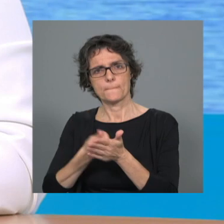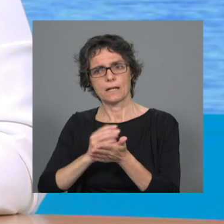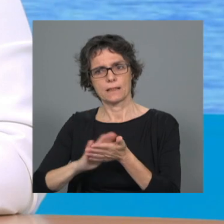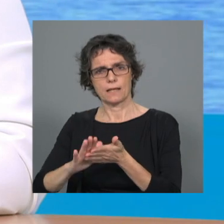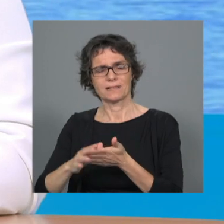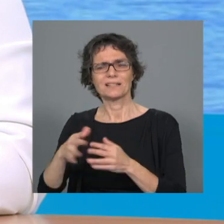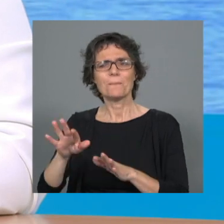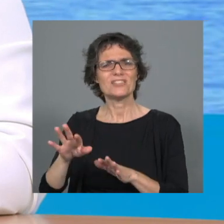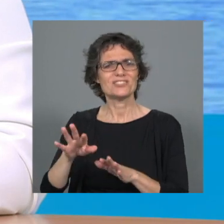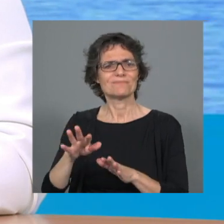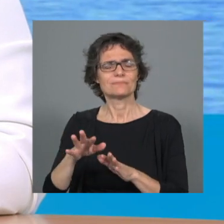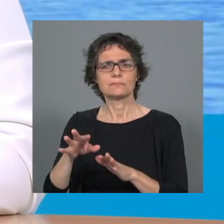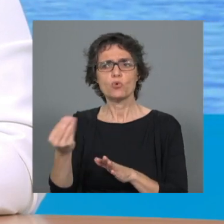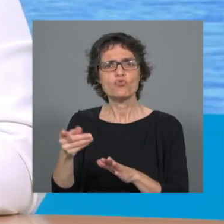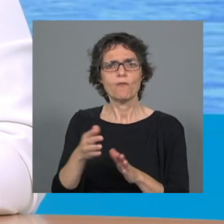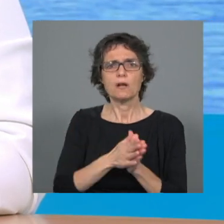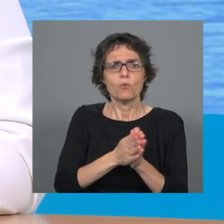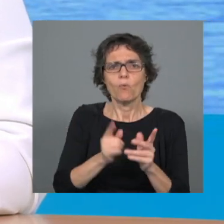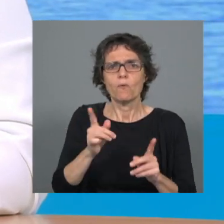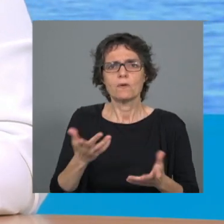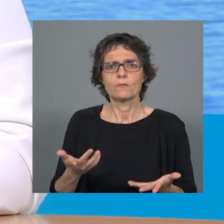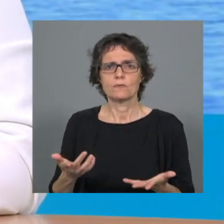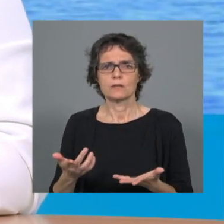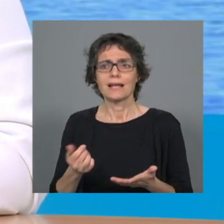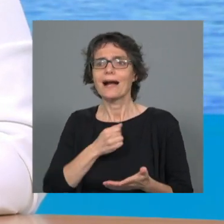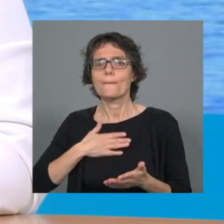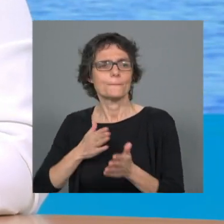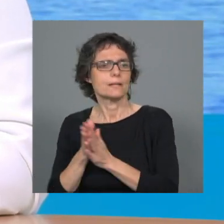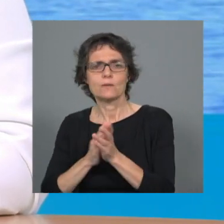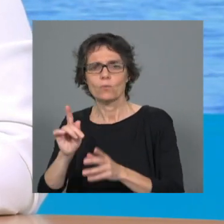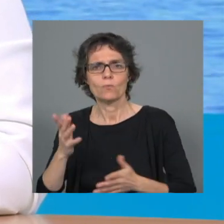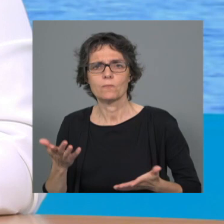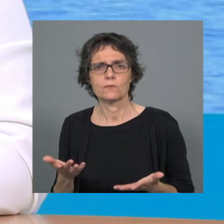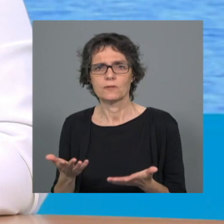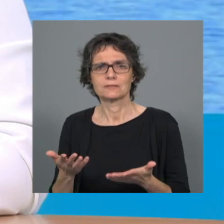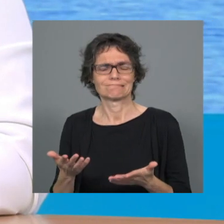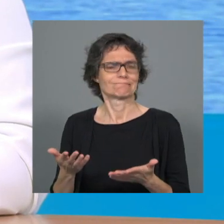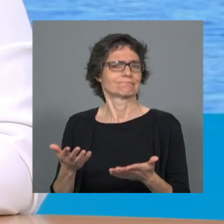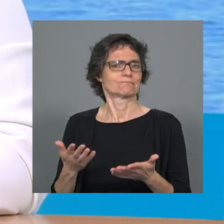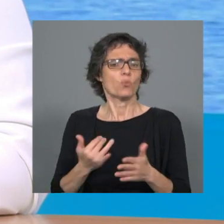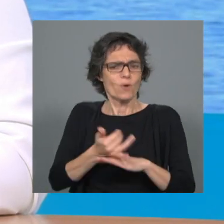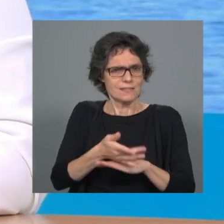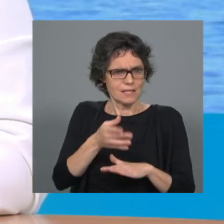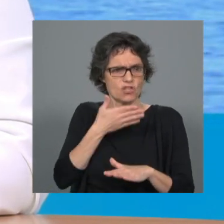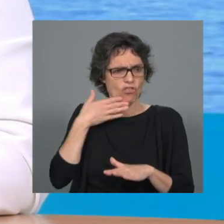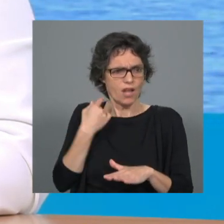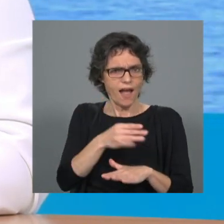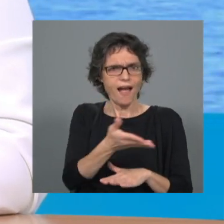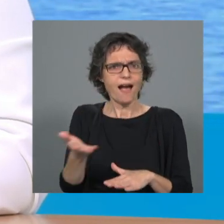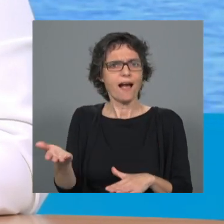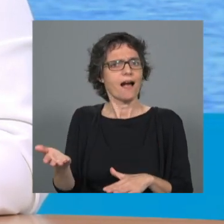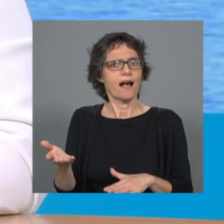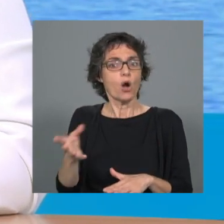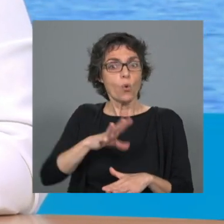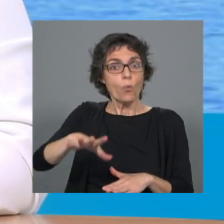seja, não é uma questão de dificuldade de acesso, há um acesso até muito facilitado e num concelho que